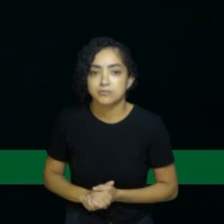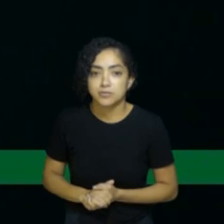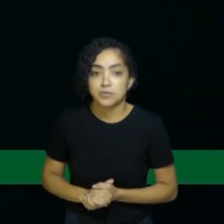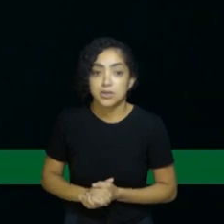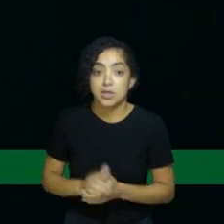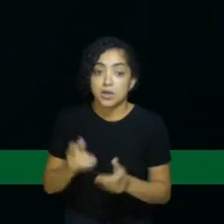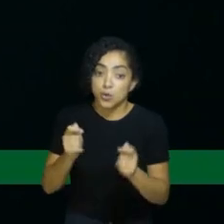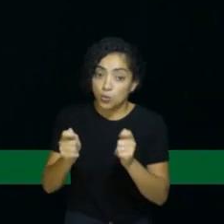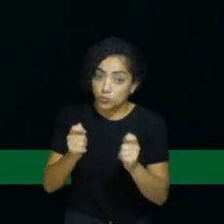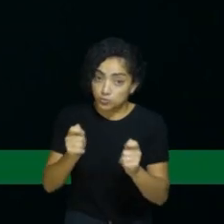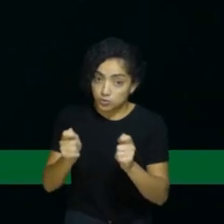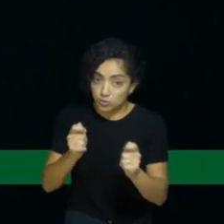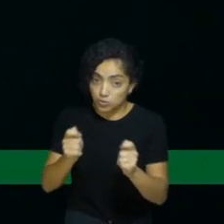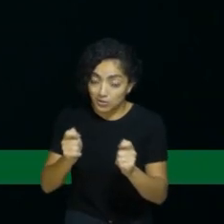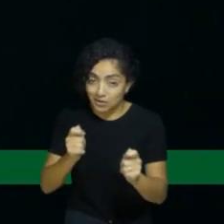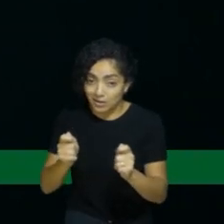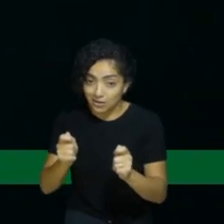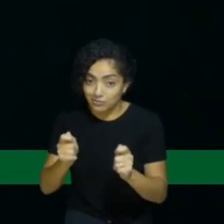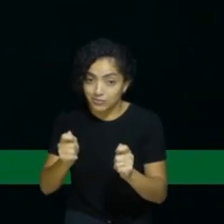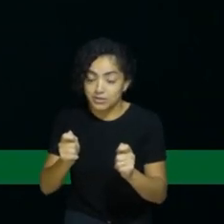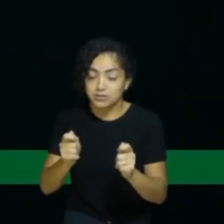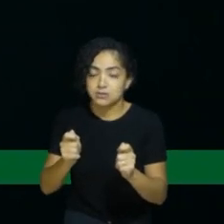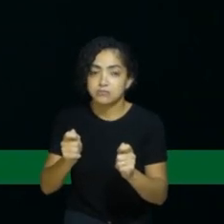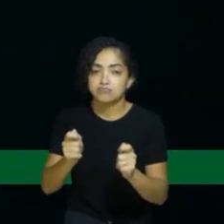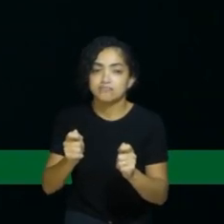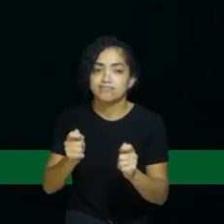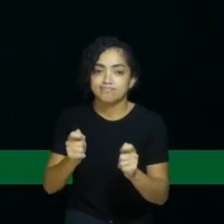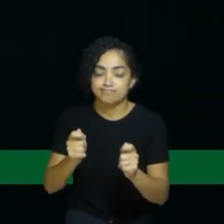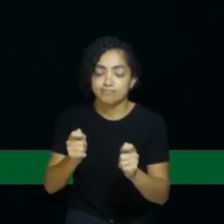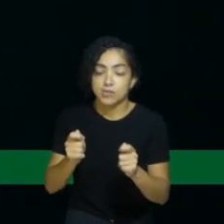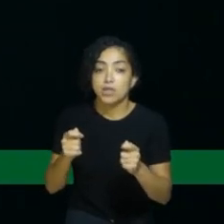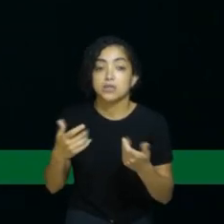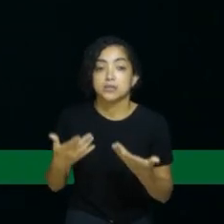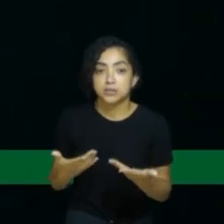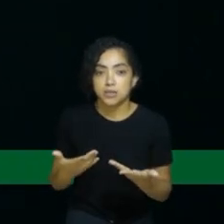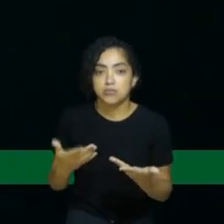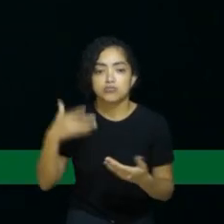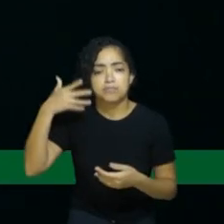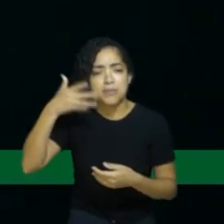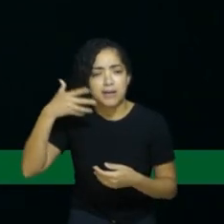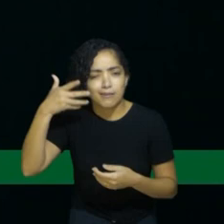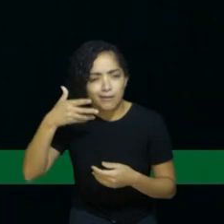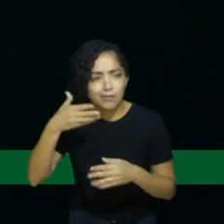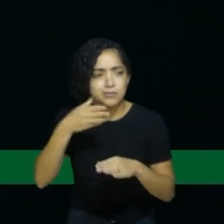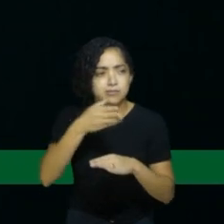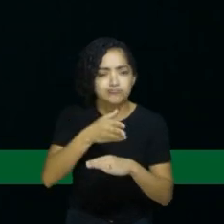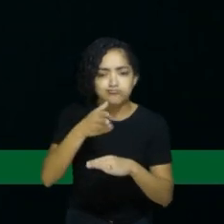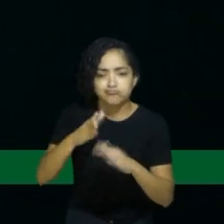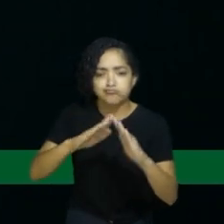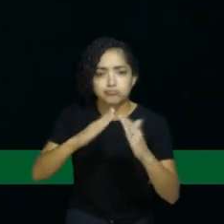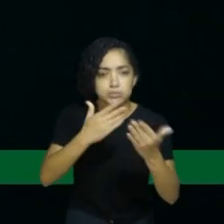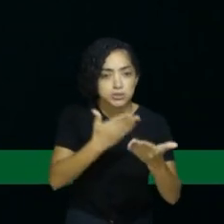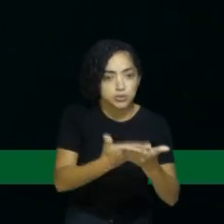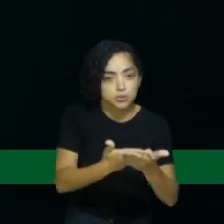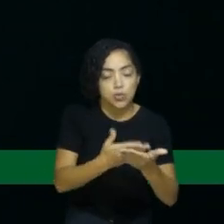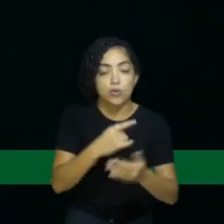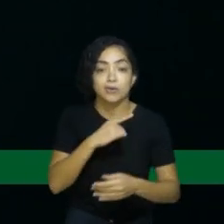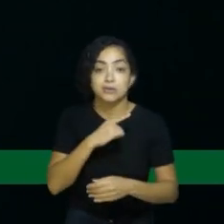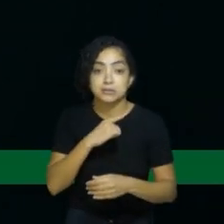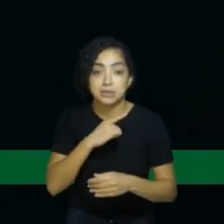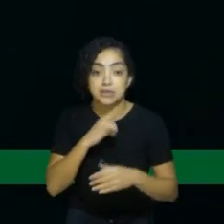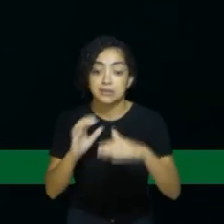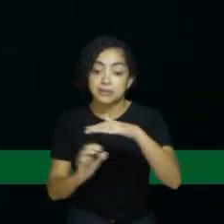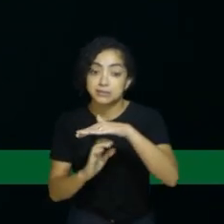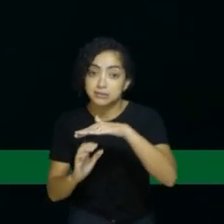controláveis do ponto de vista clínico. Então, nós fazemos palestra nas escolas, nas